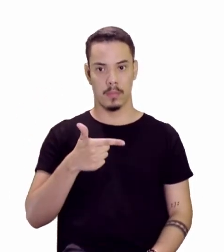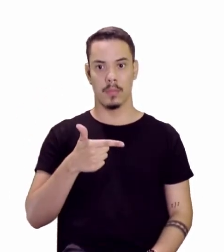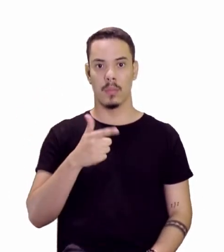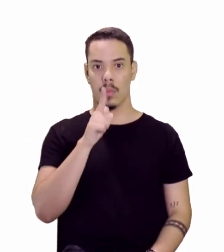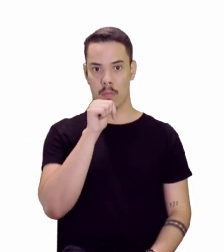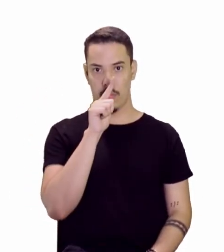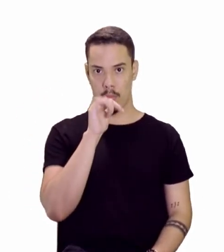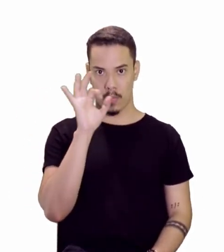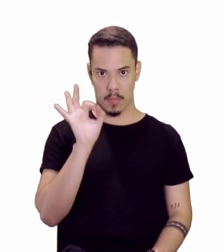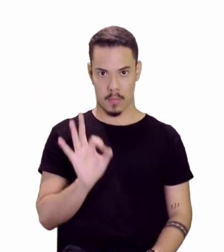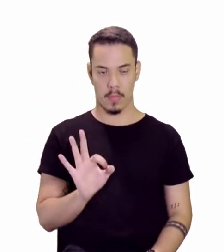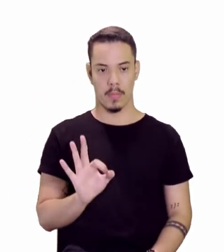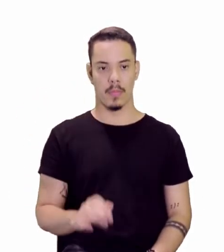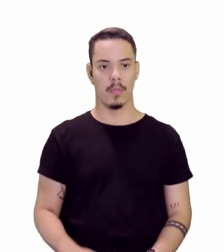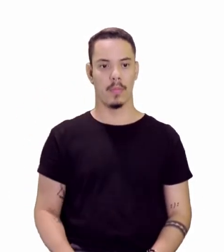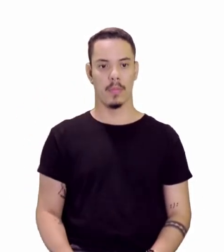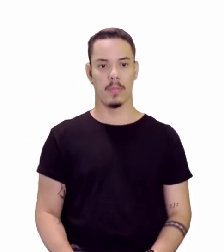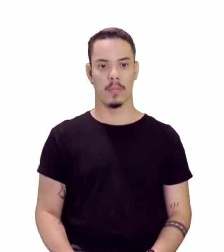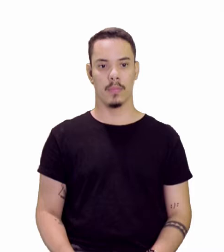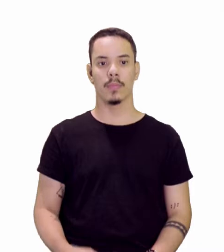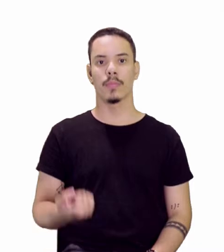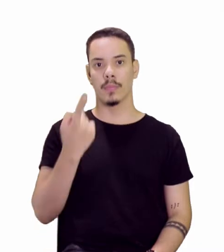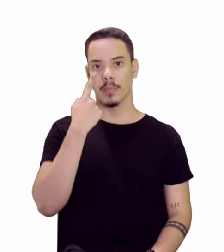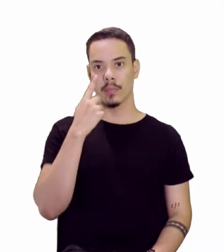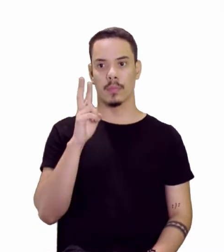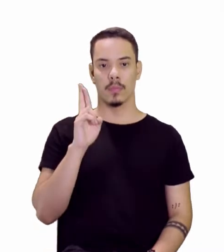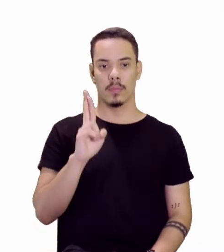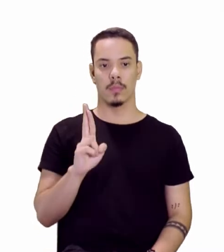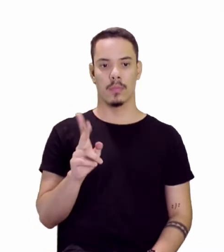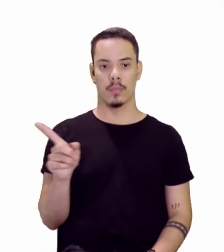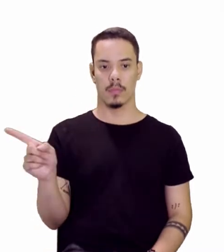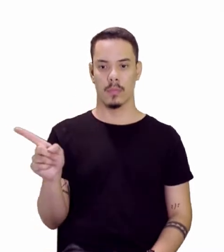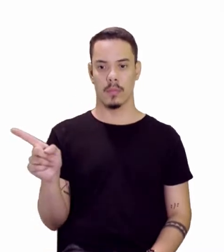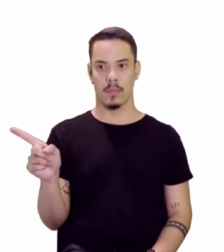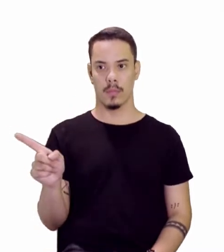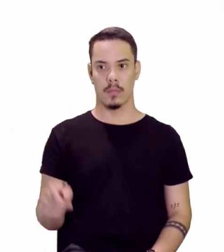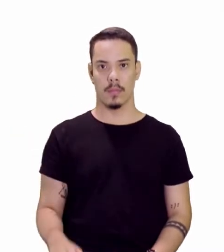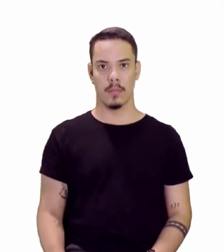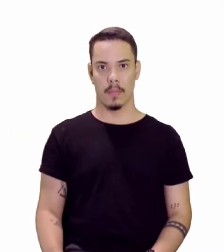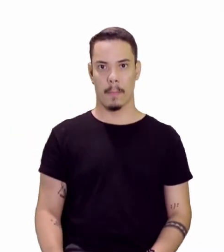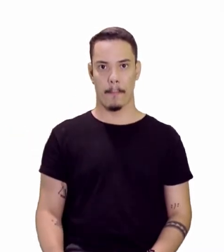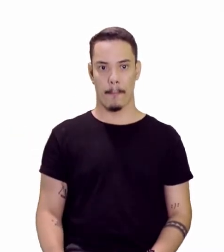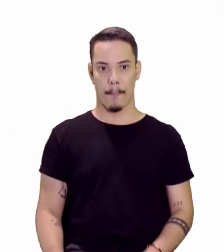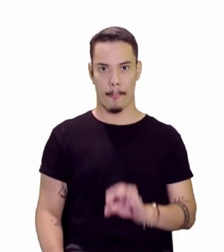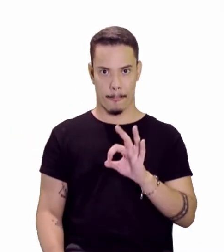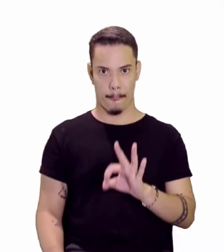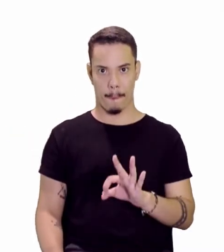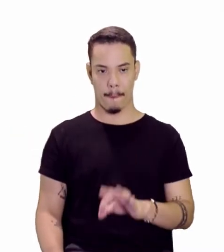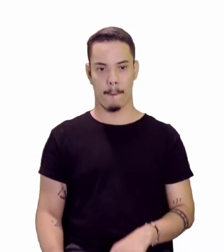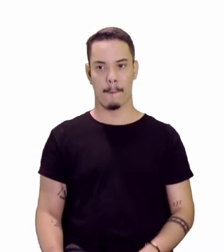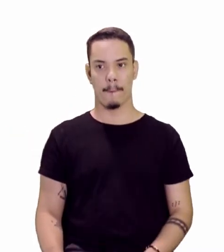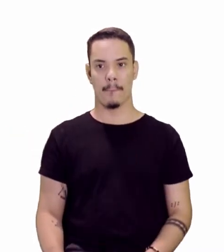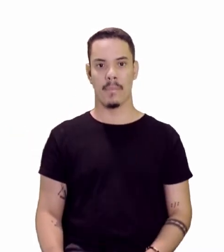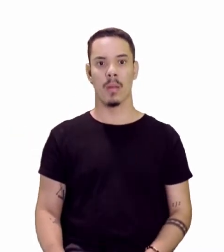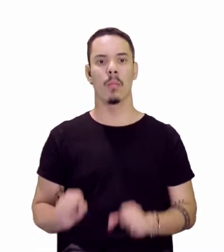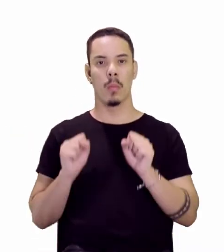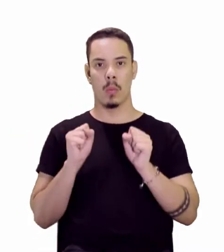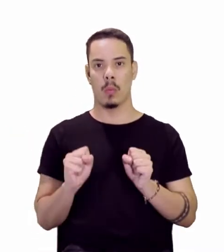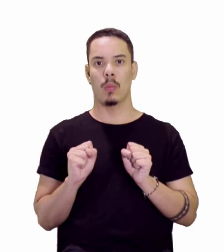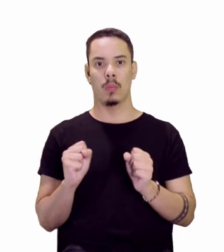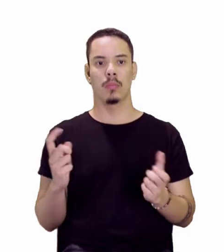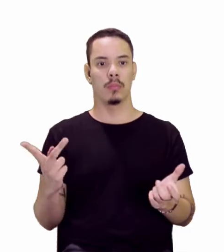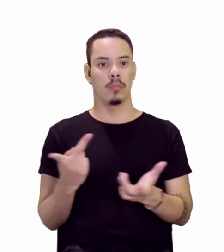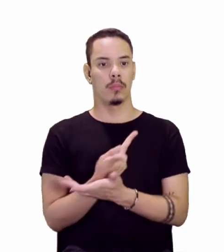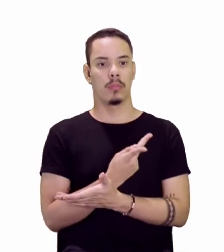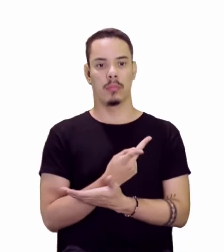sobre ele, né? Então vamos ver, olha só, está até representado pela setinha. Onde o peso é maior que o empuxo. Essa é uma situação, pode acontecer. Você